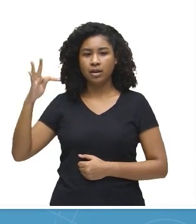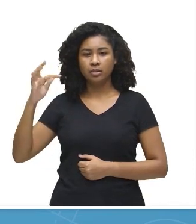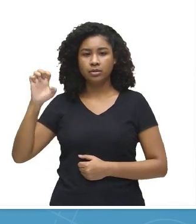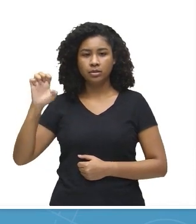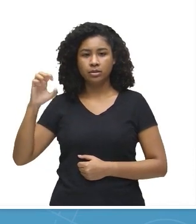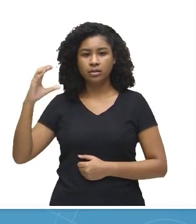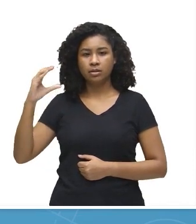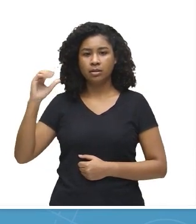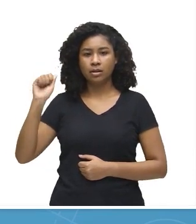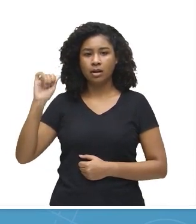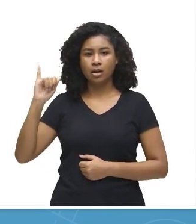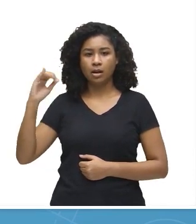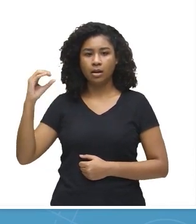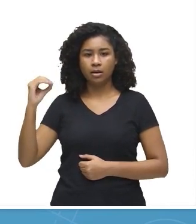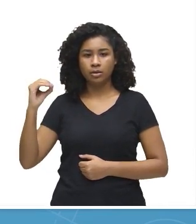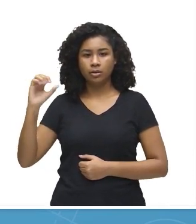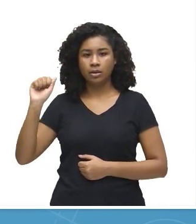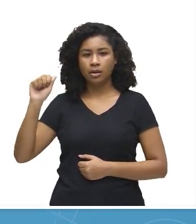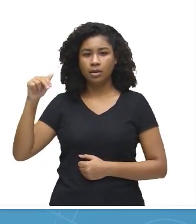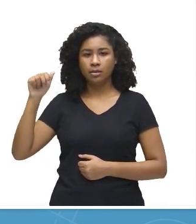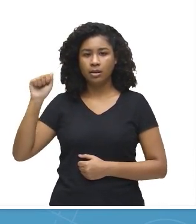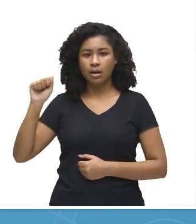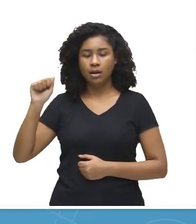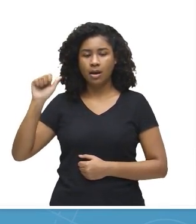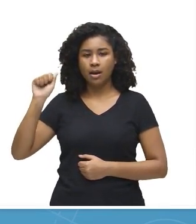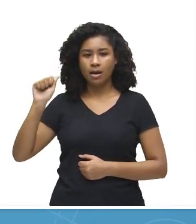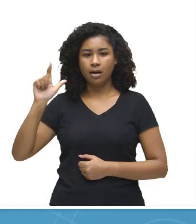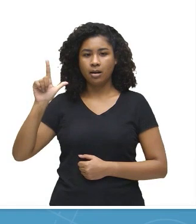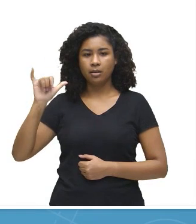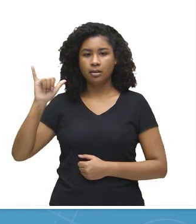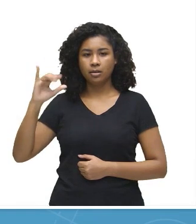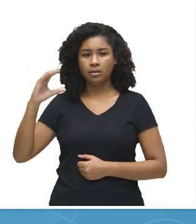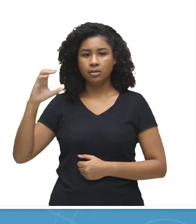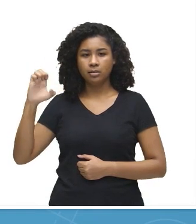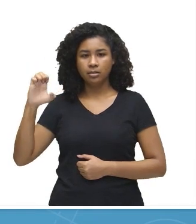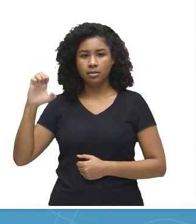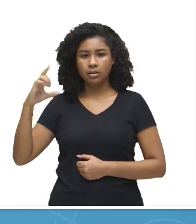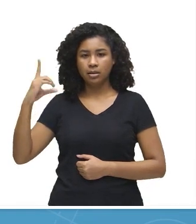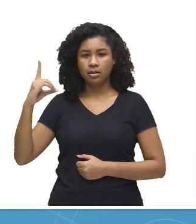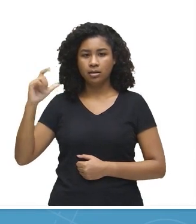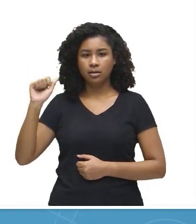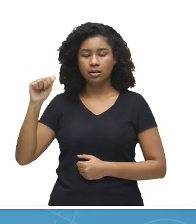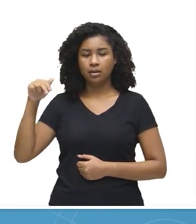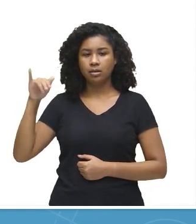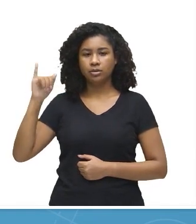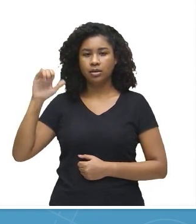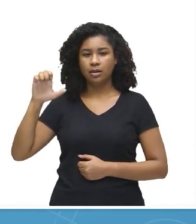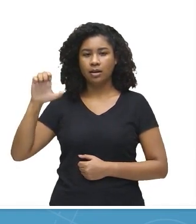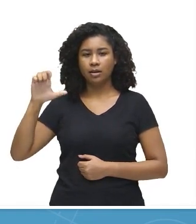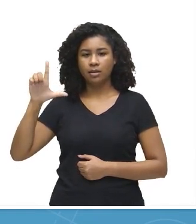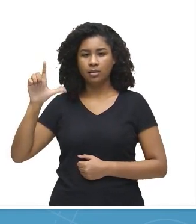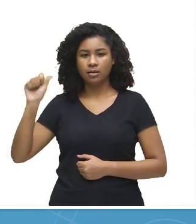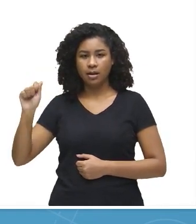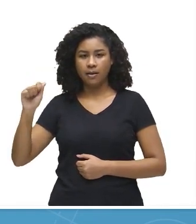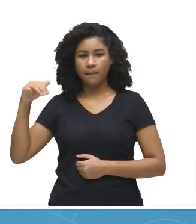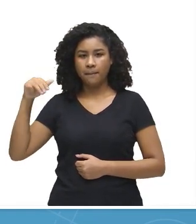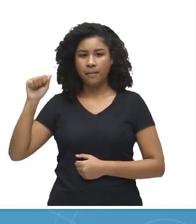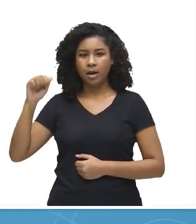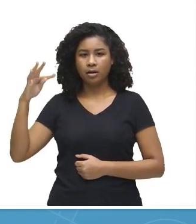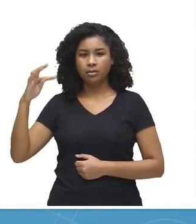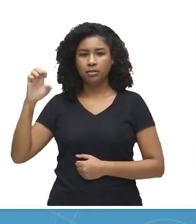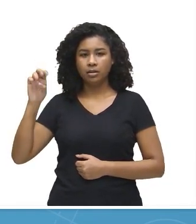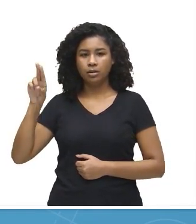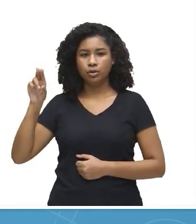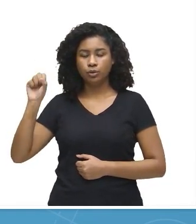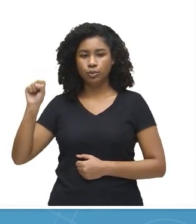Caio, a Analice, Andriela, Daniel, Matheus, Alexandre,